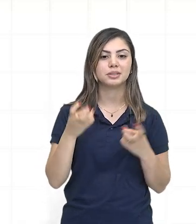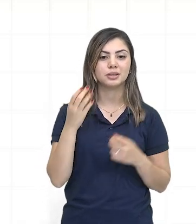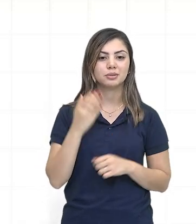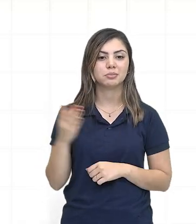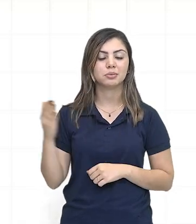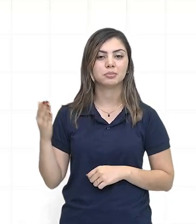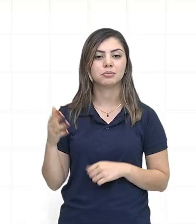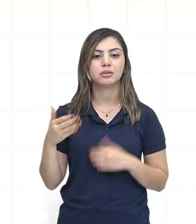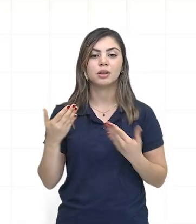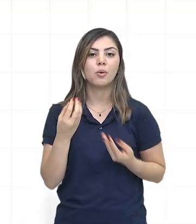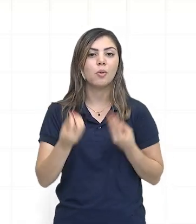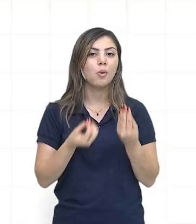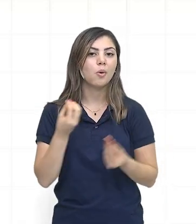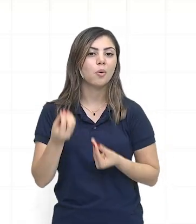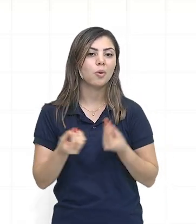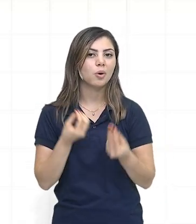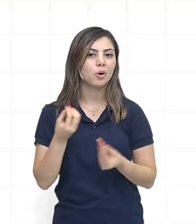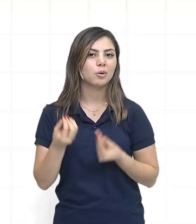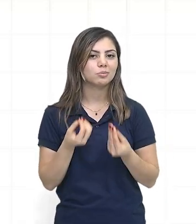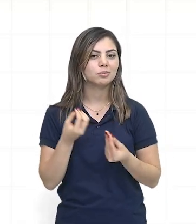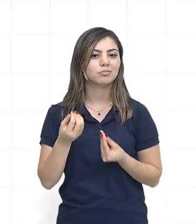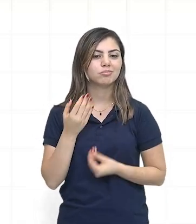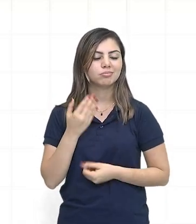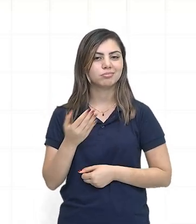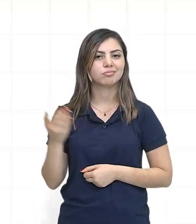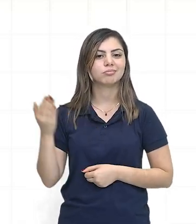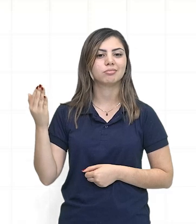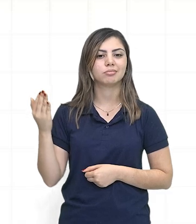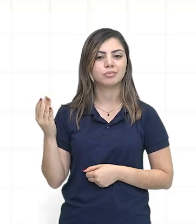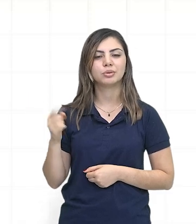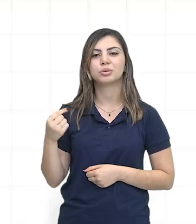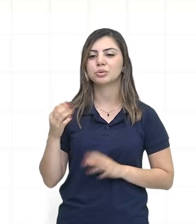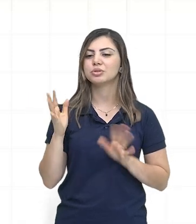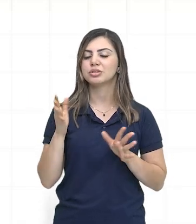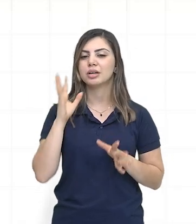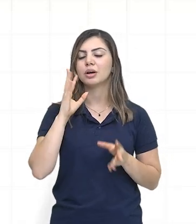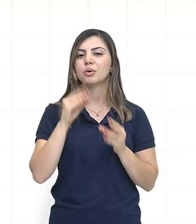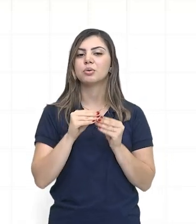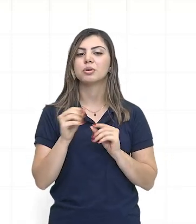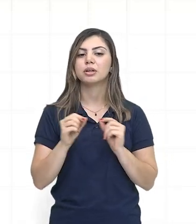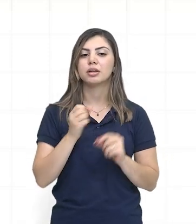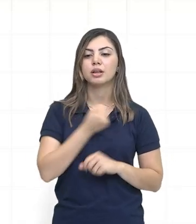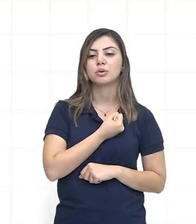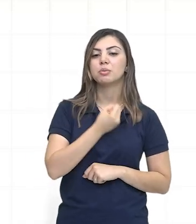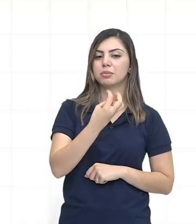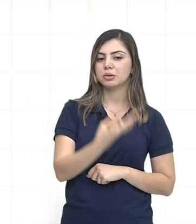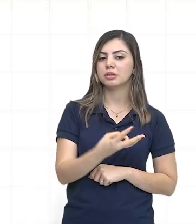o que acontece aqui. A gente já sabe que o